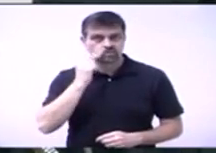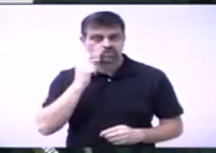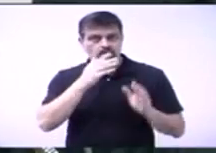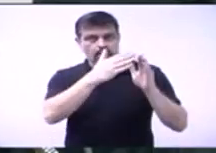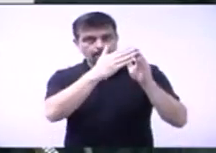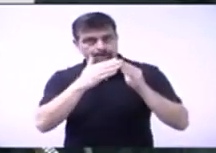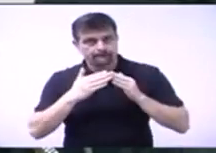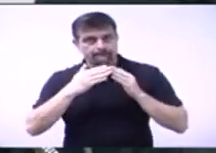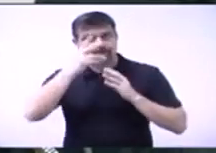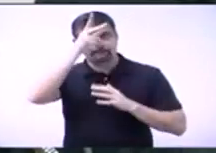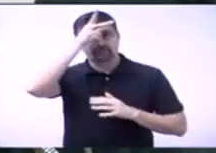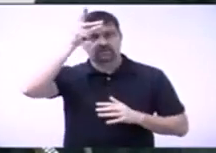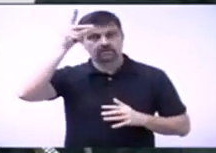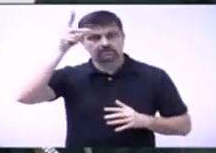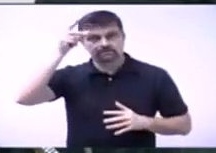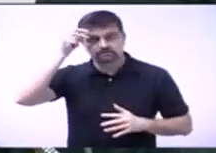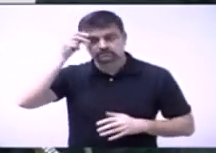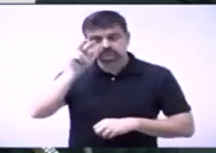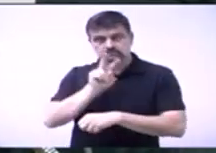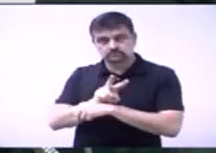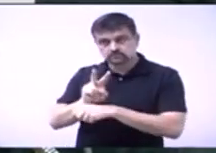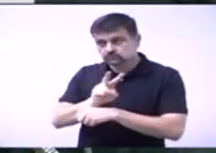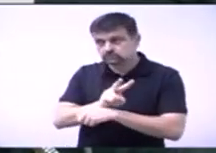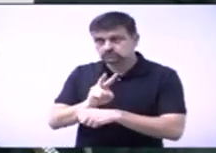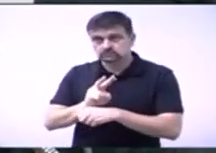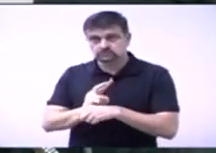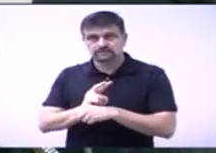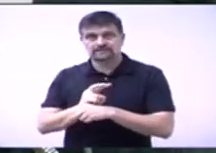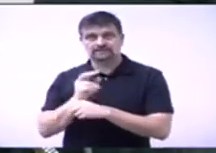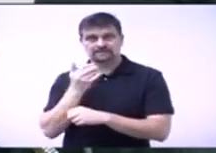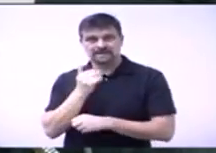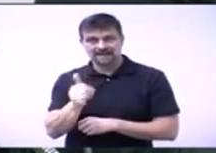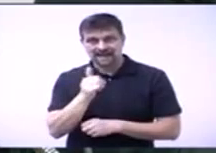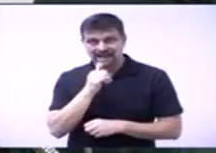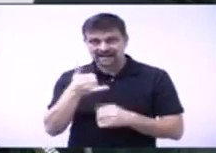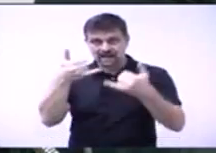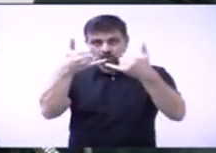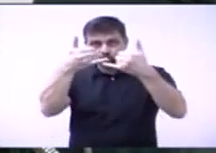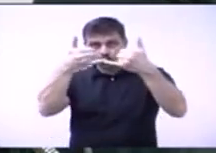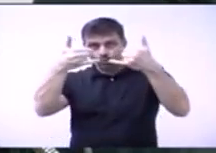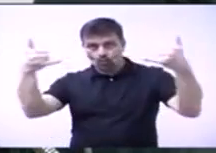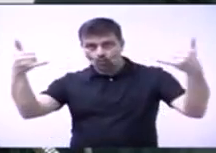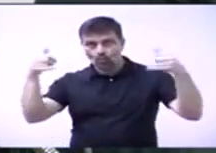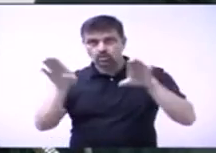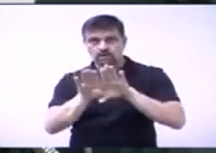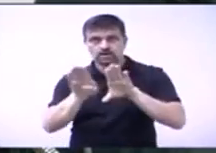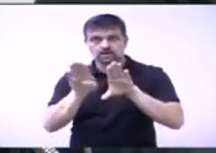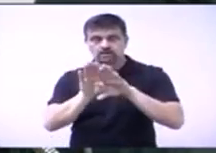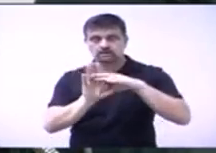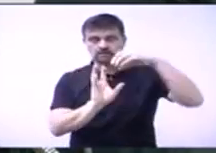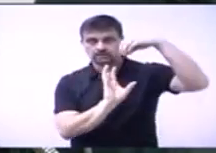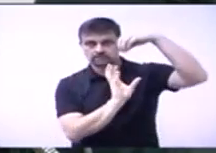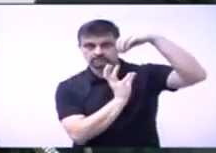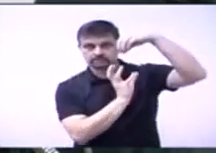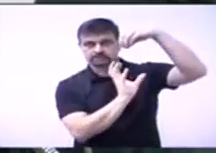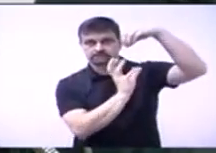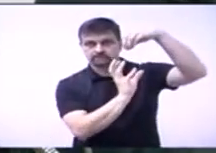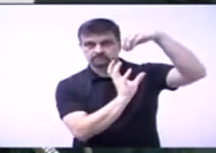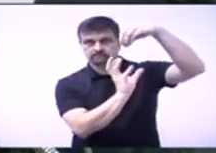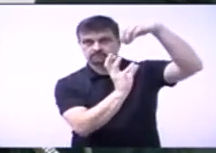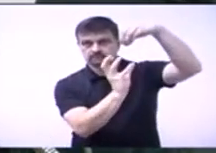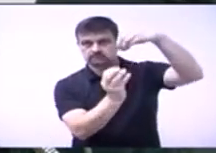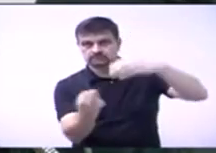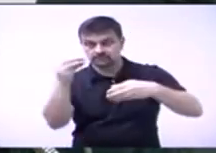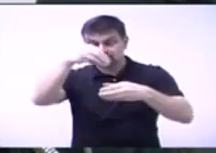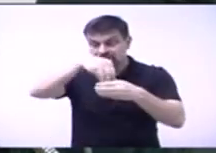ao Executivo a manutenção da parte elétrica, bem como a substituição das lâmpadas na parte